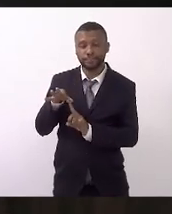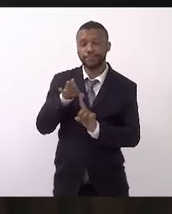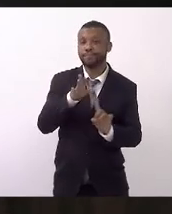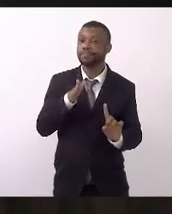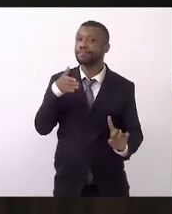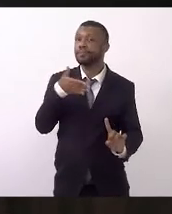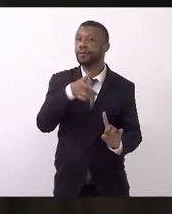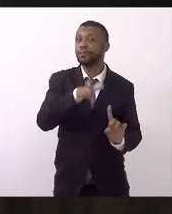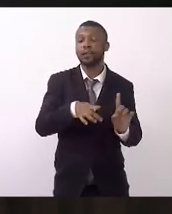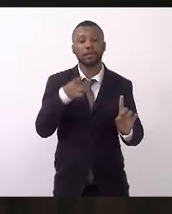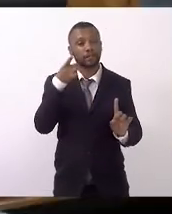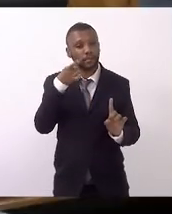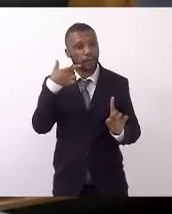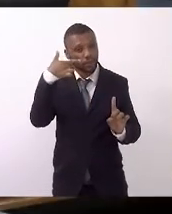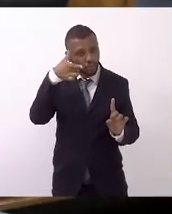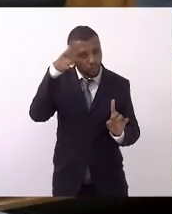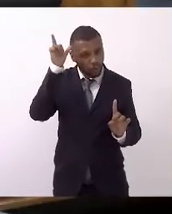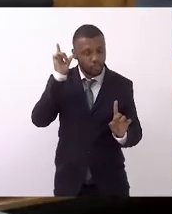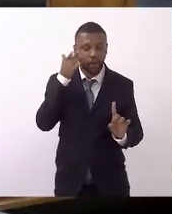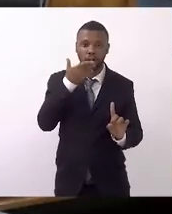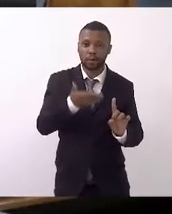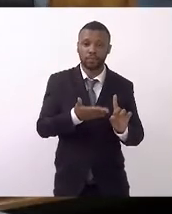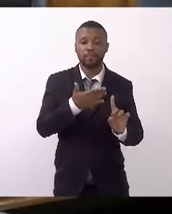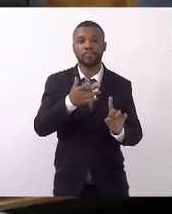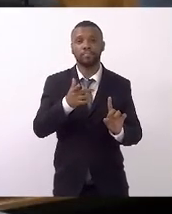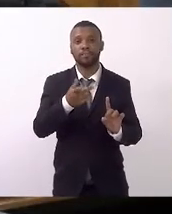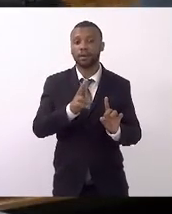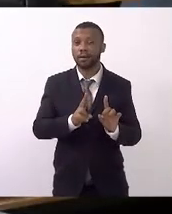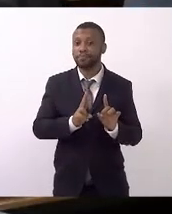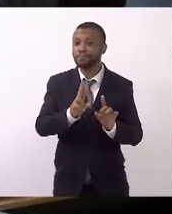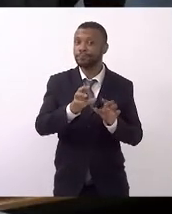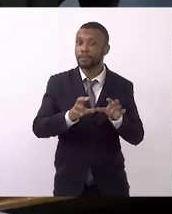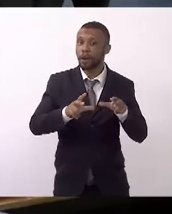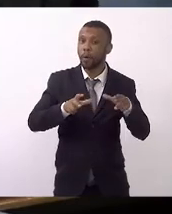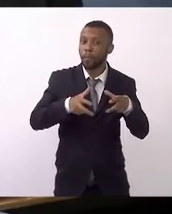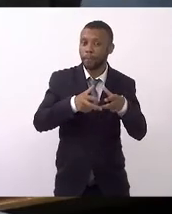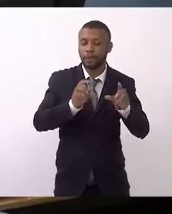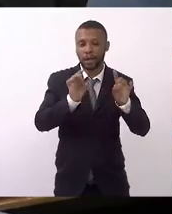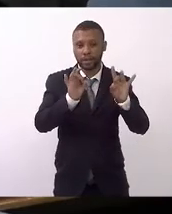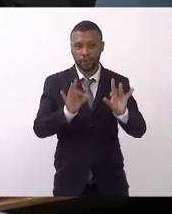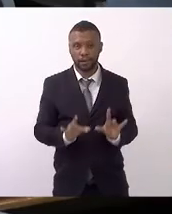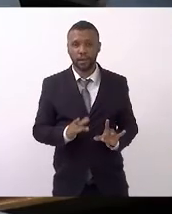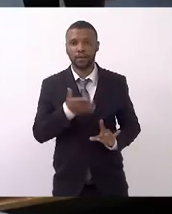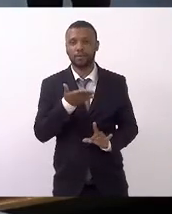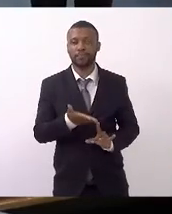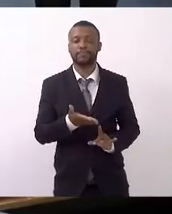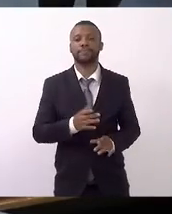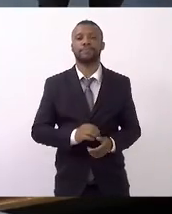Luiz Paulo.